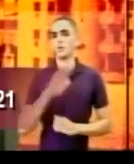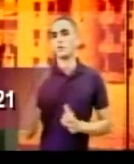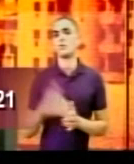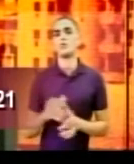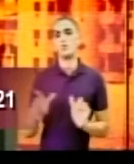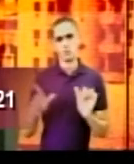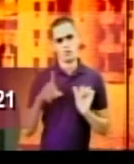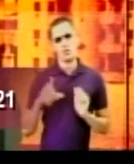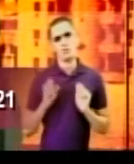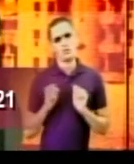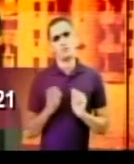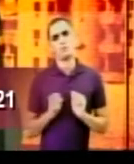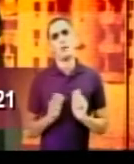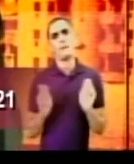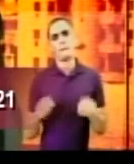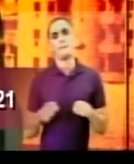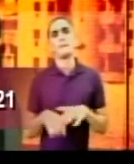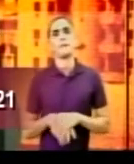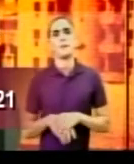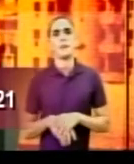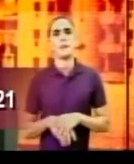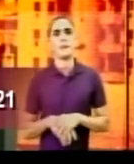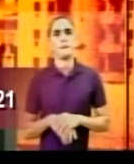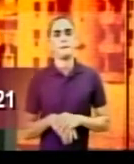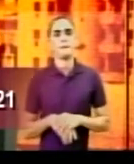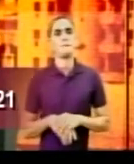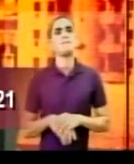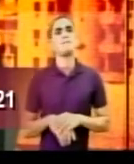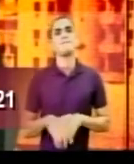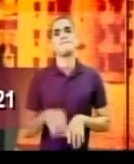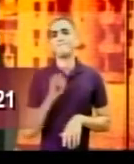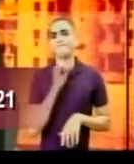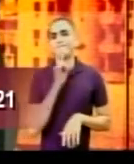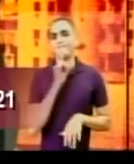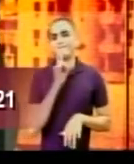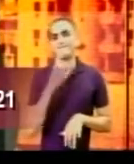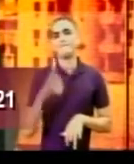faremos. Nós temos, infelizmente,